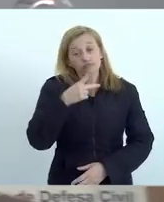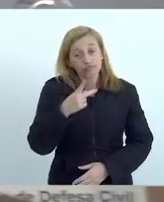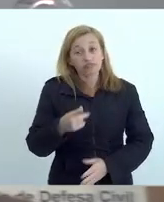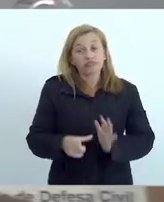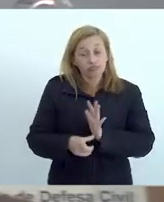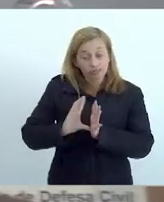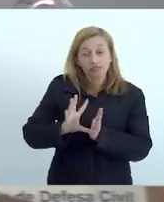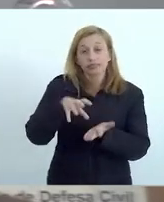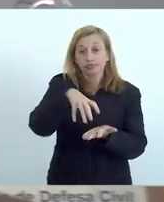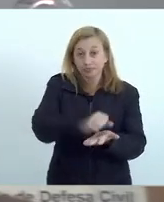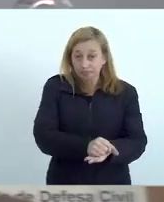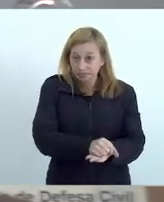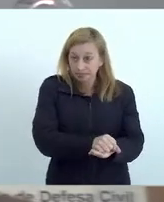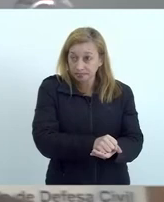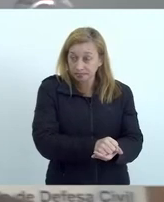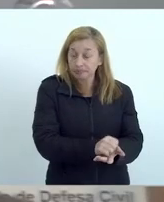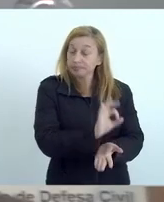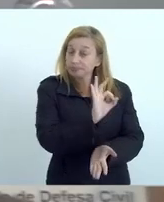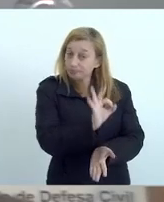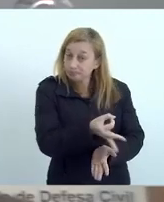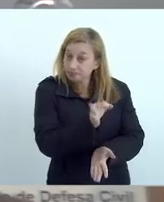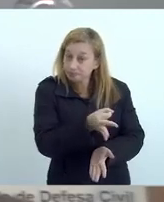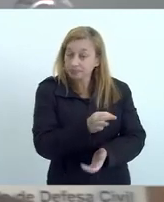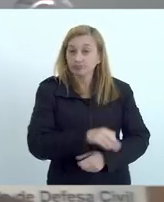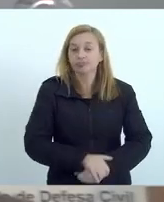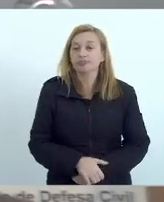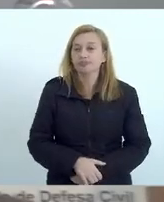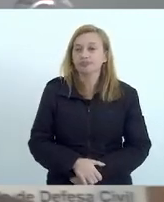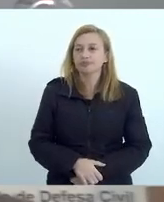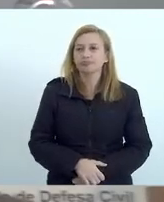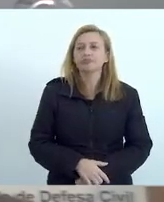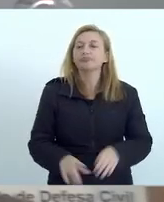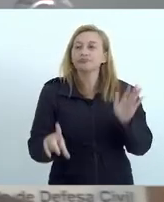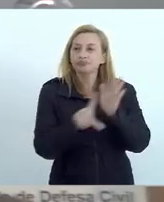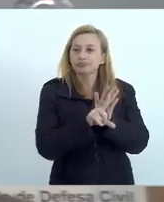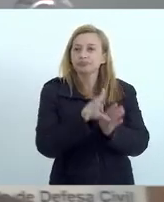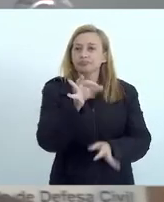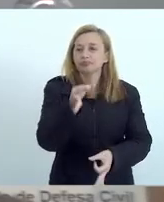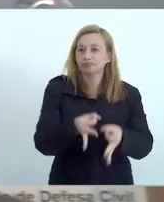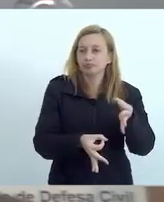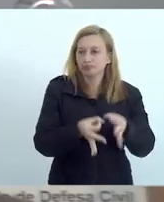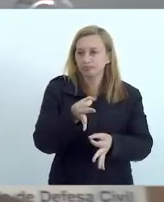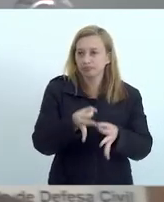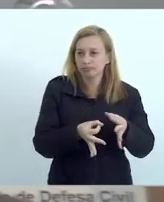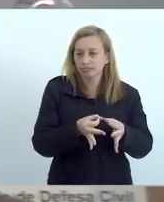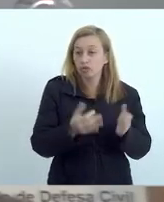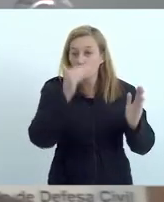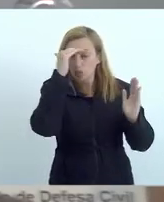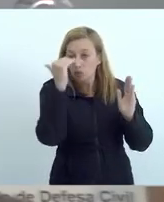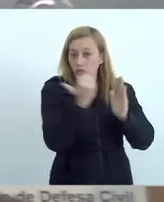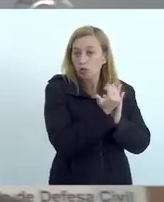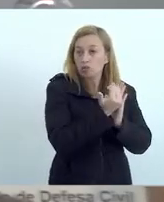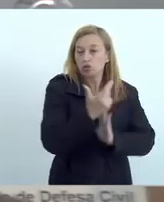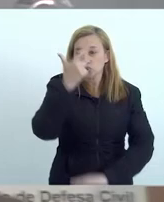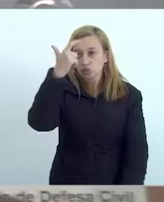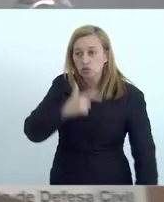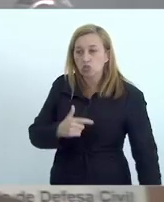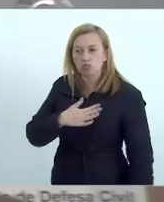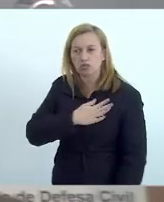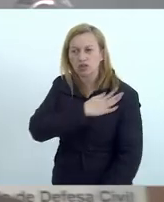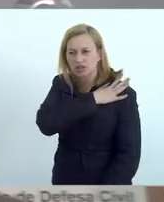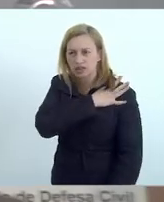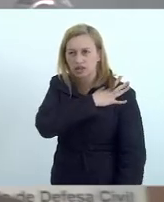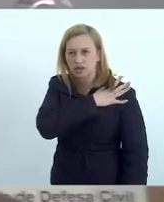registrado E foi exatamente isso le judicial cúmplices eu sou militar